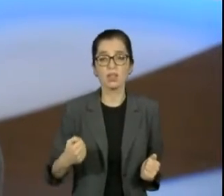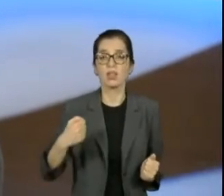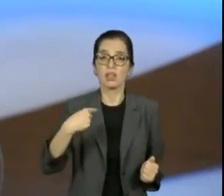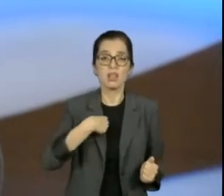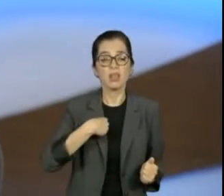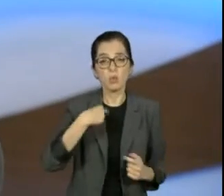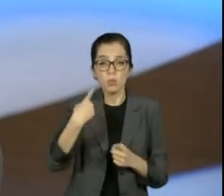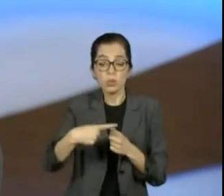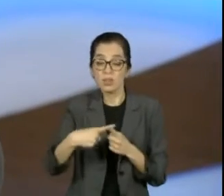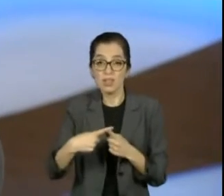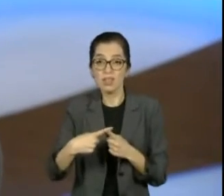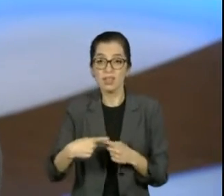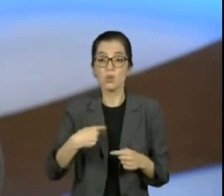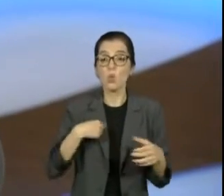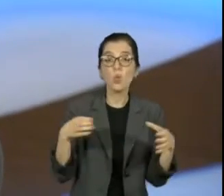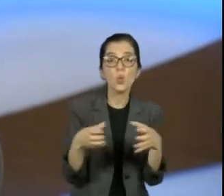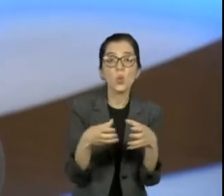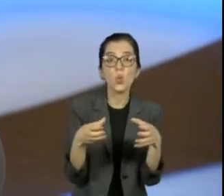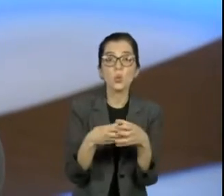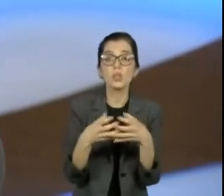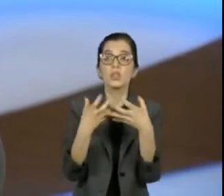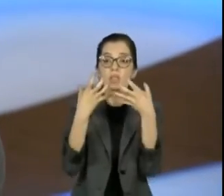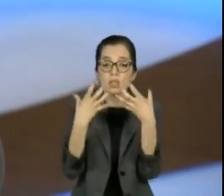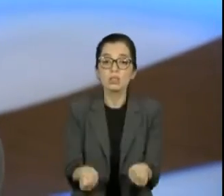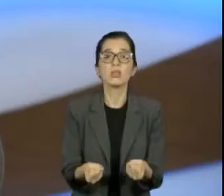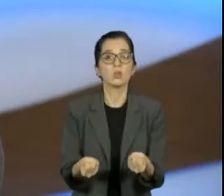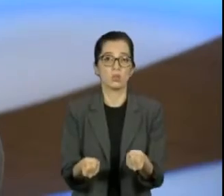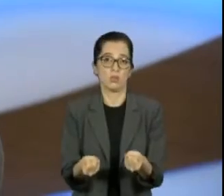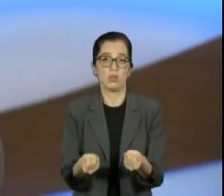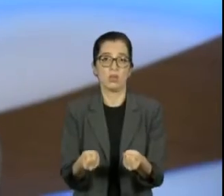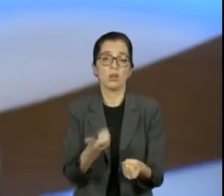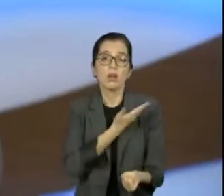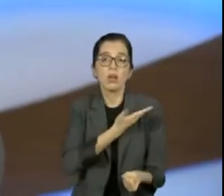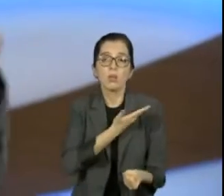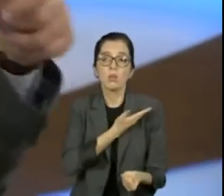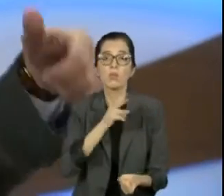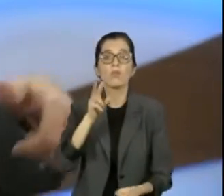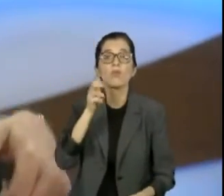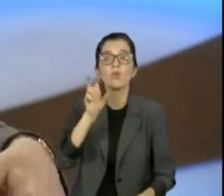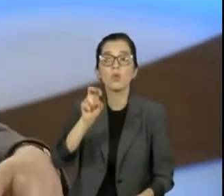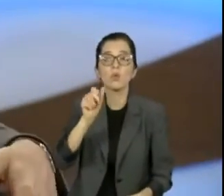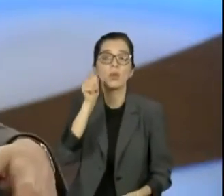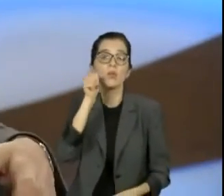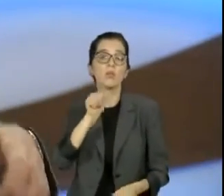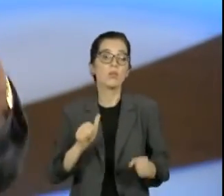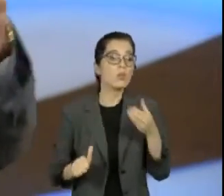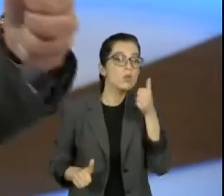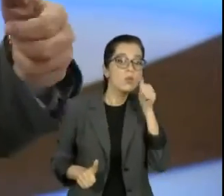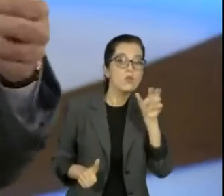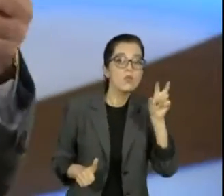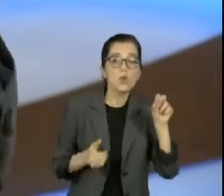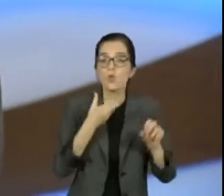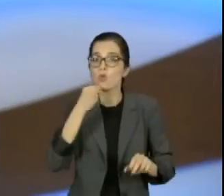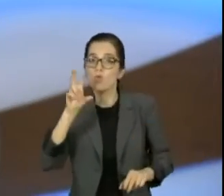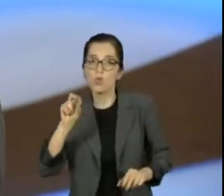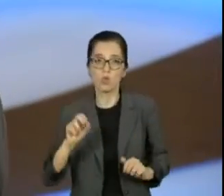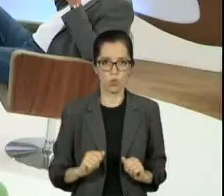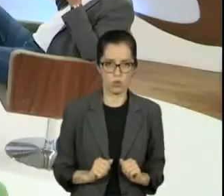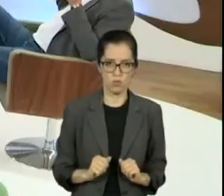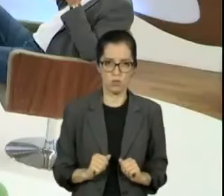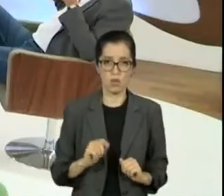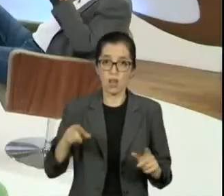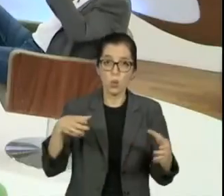amigo do meu avô e da minha avó eram negros, que pegaram o meu pai, criança, pela mão e levaram para assistir jogo do